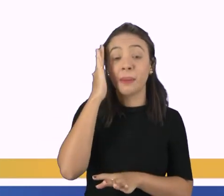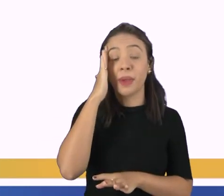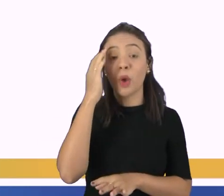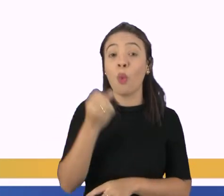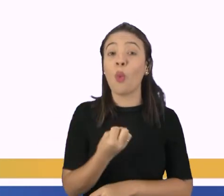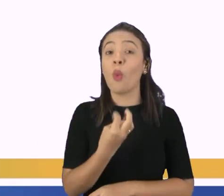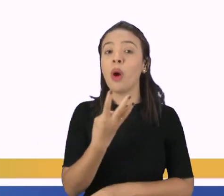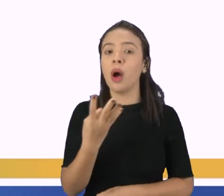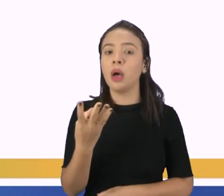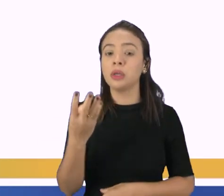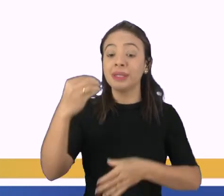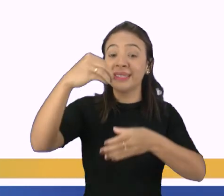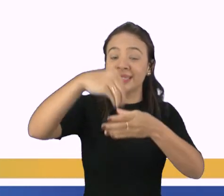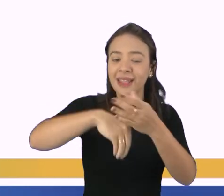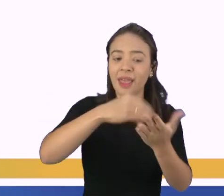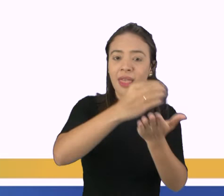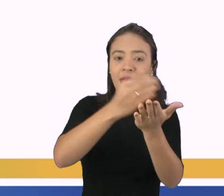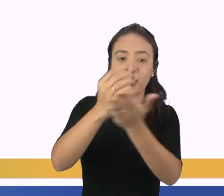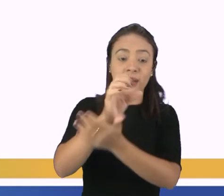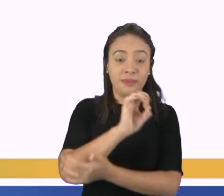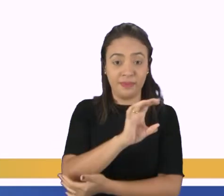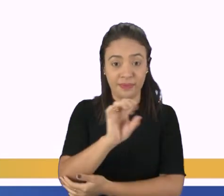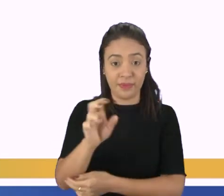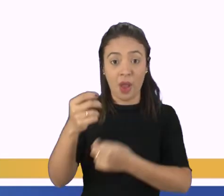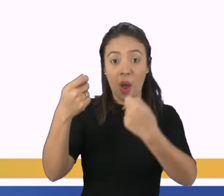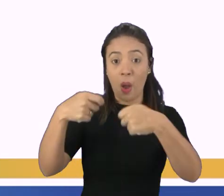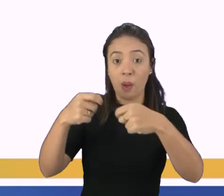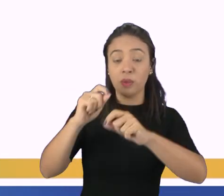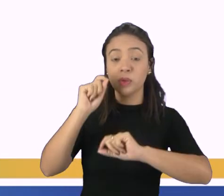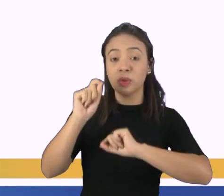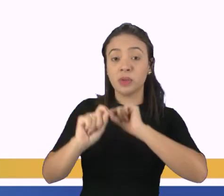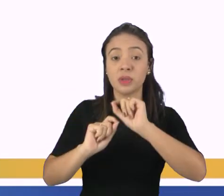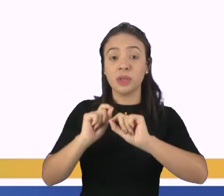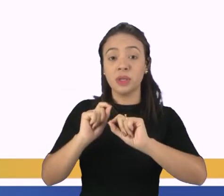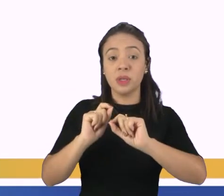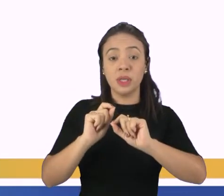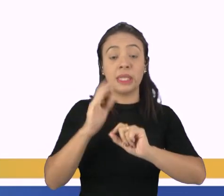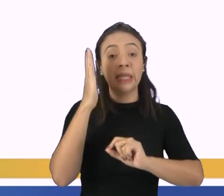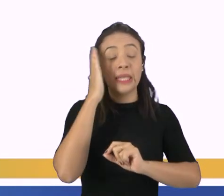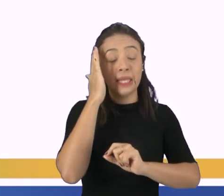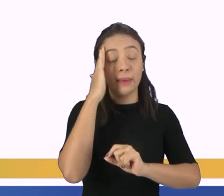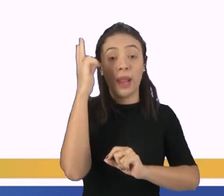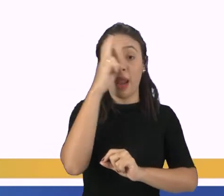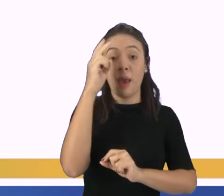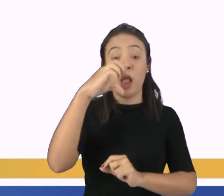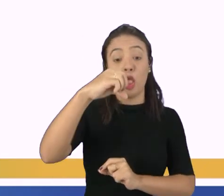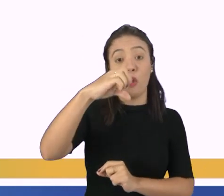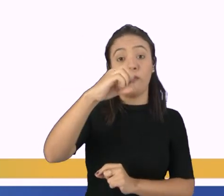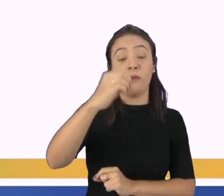de conserva dentro de cada lata, eu devo determinar 90% de